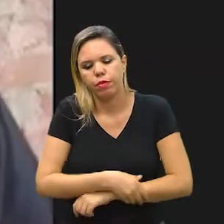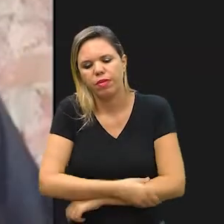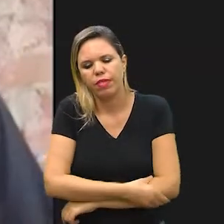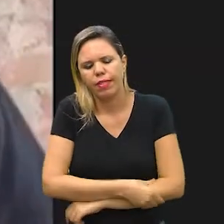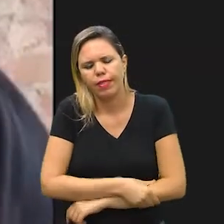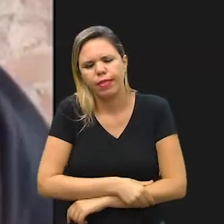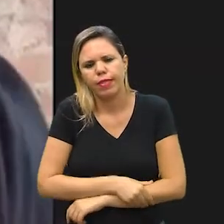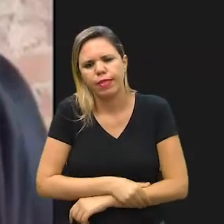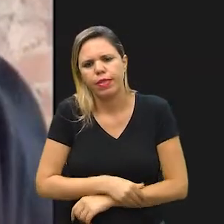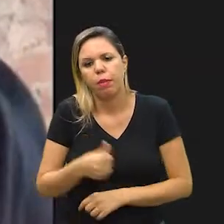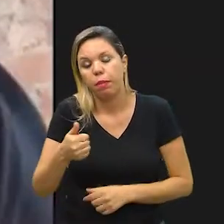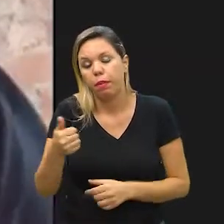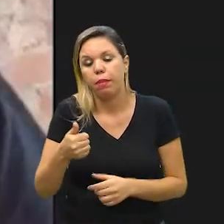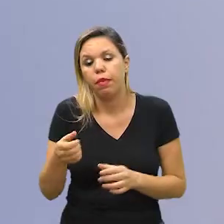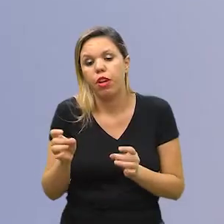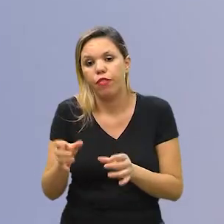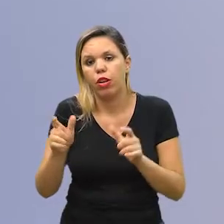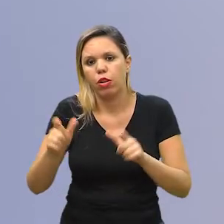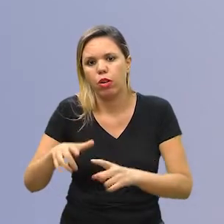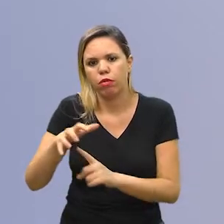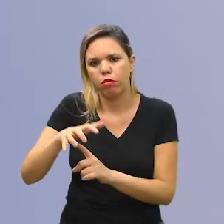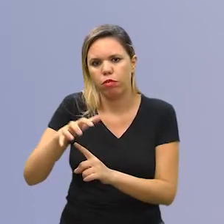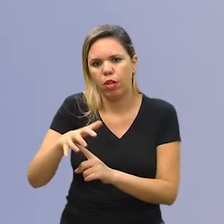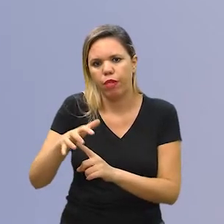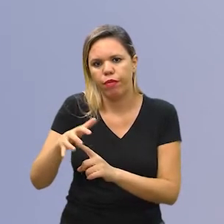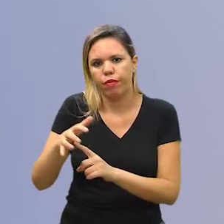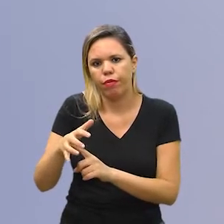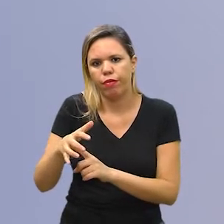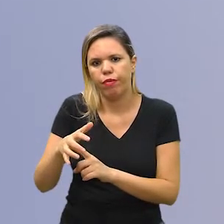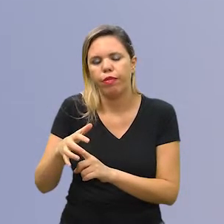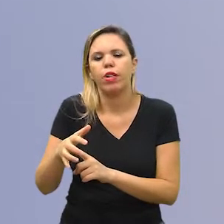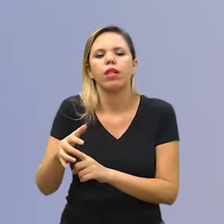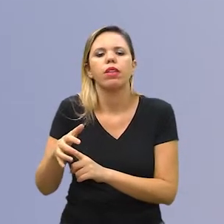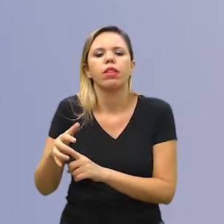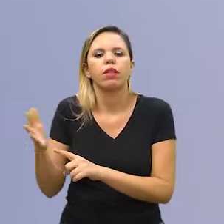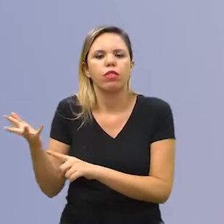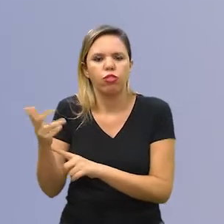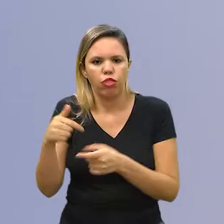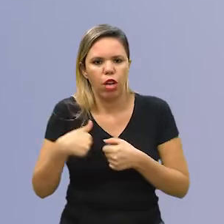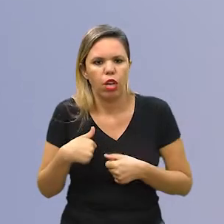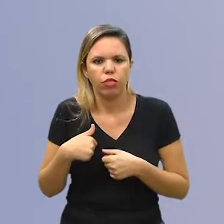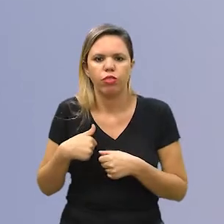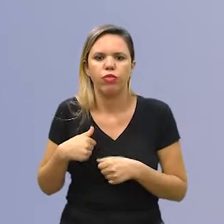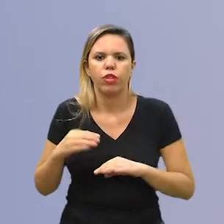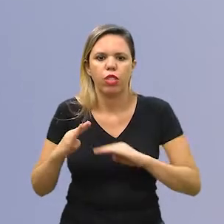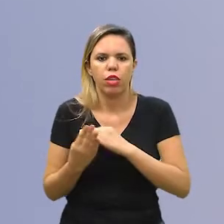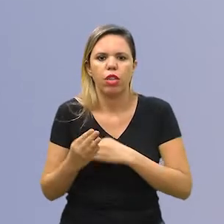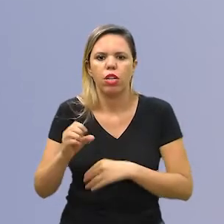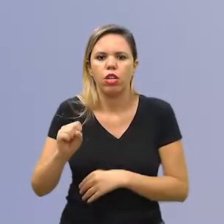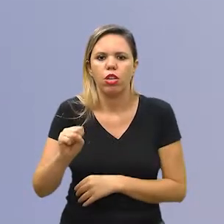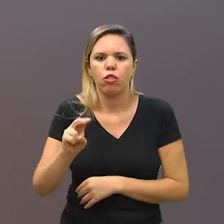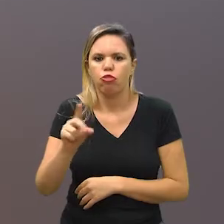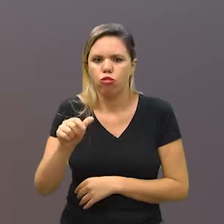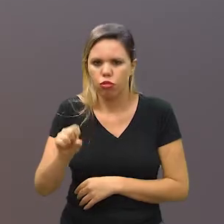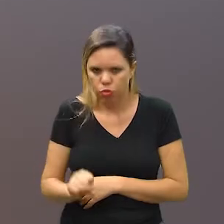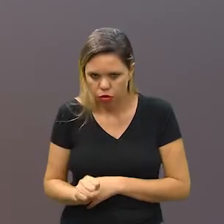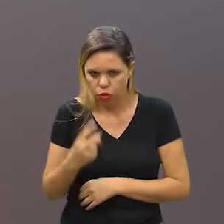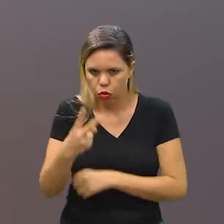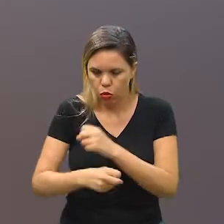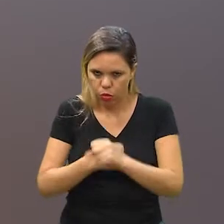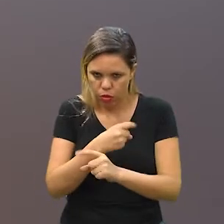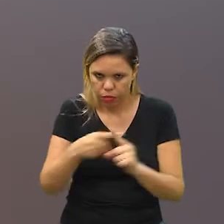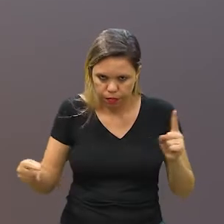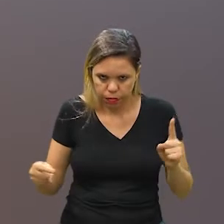Isso, aí o meu primeiro ponto de venda foi uma feira de artesanato, né? Que fica em Sousas, e lá eu fiquei por